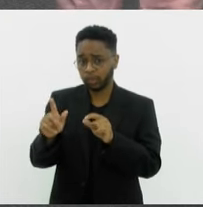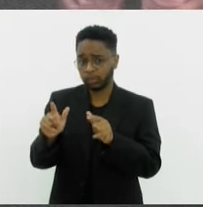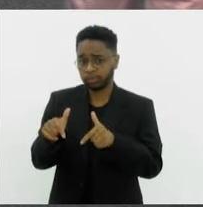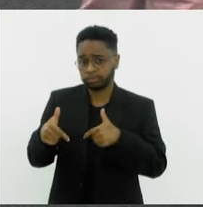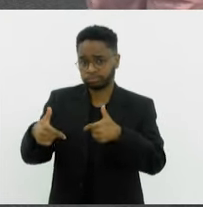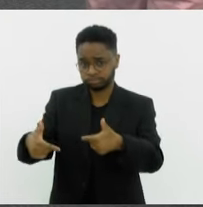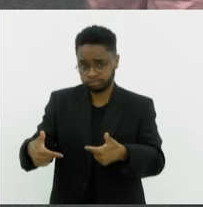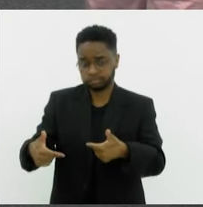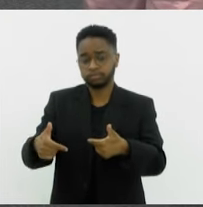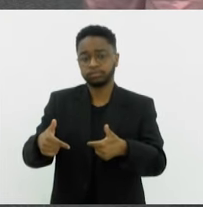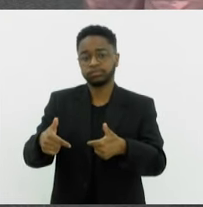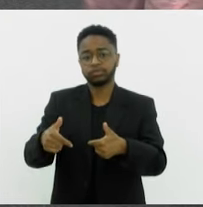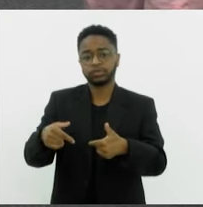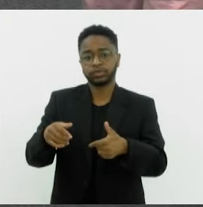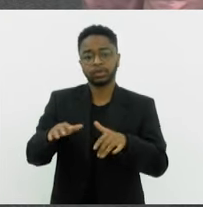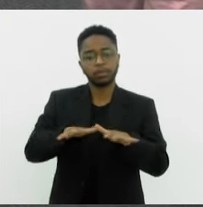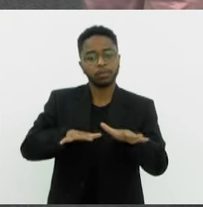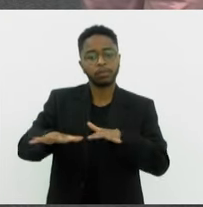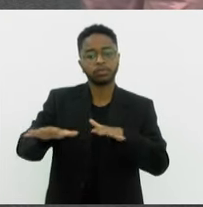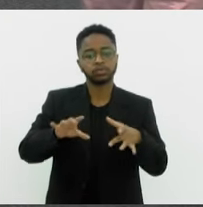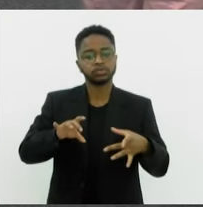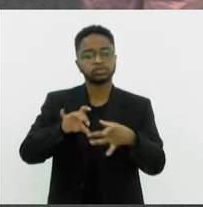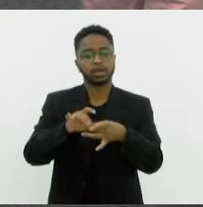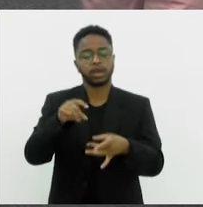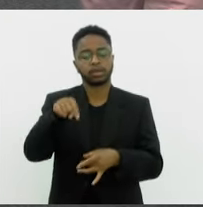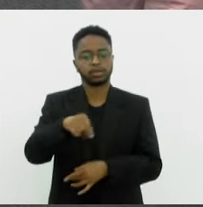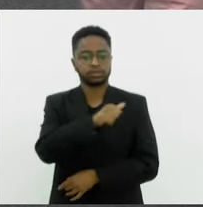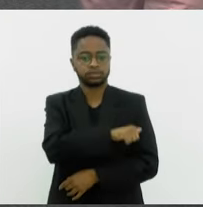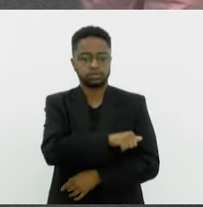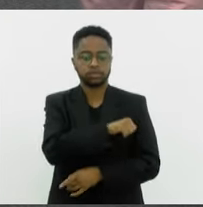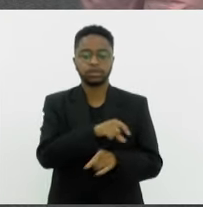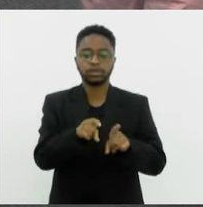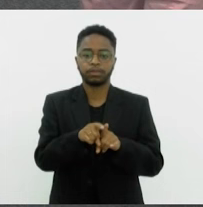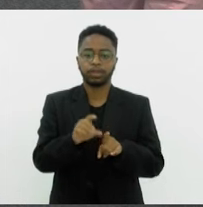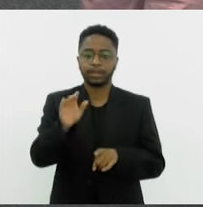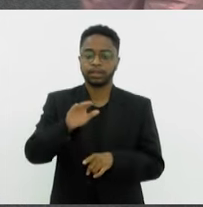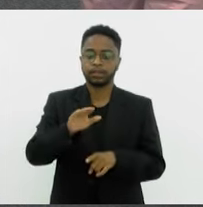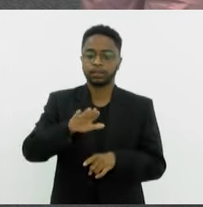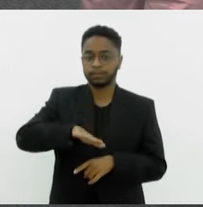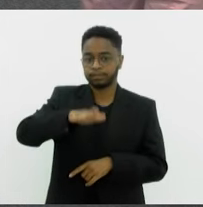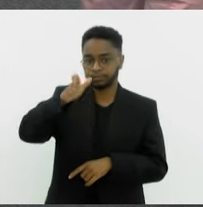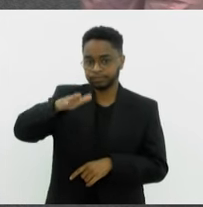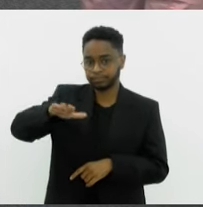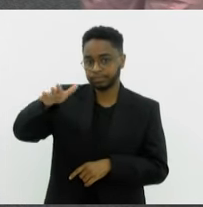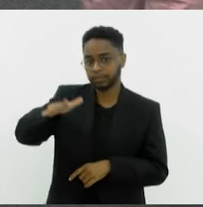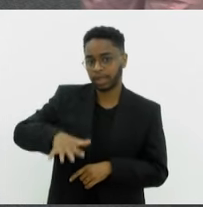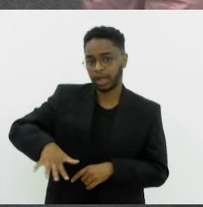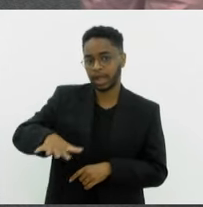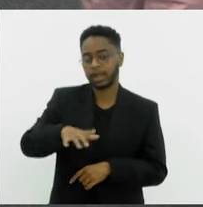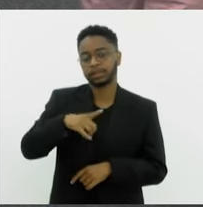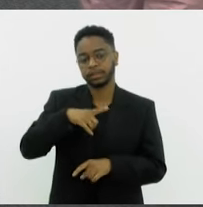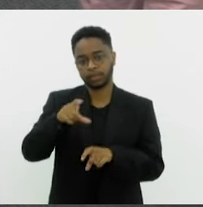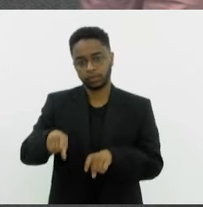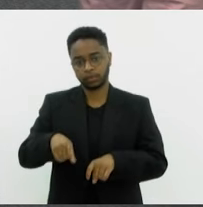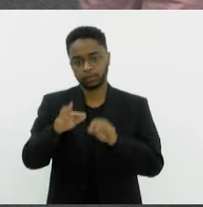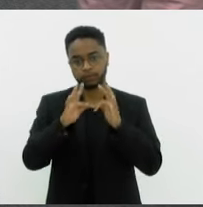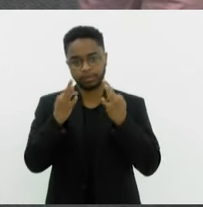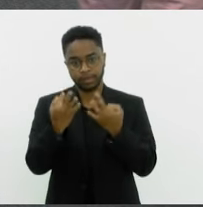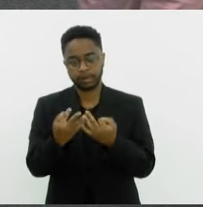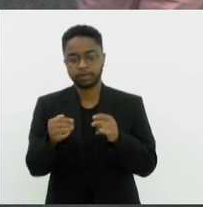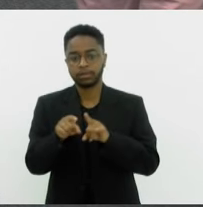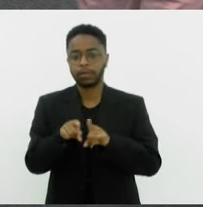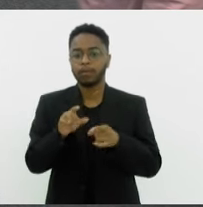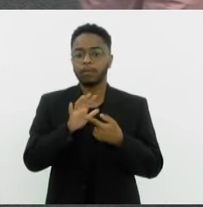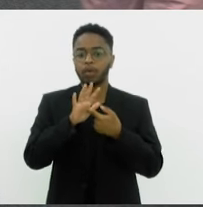mobilizado nas cidades do Estado do Rio de Janeiro, em especial do nosso interior, da nossa região serrana, onde temos muita agricultura familiar, mas mostra essa força